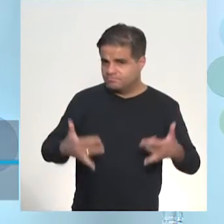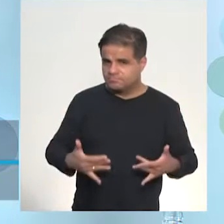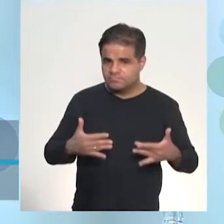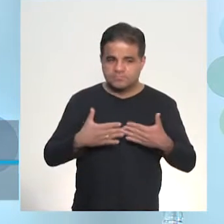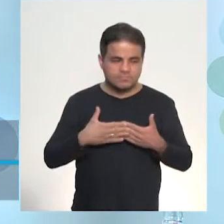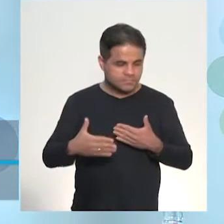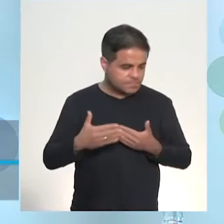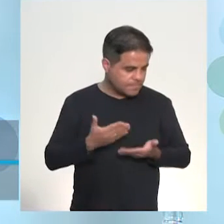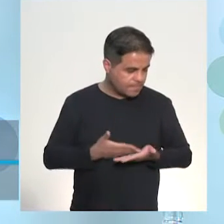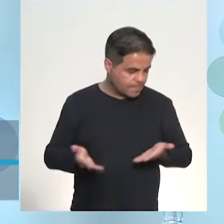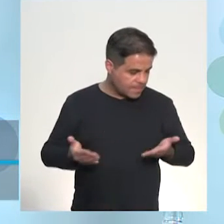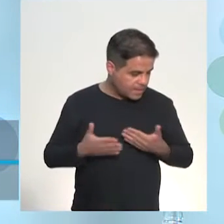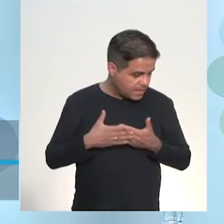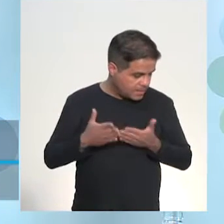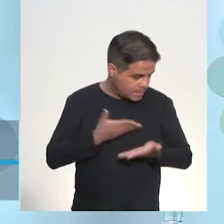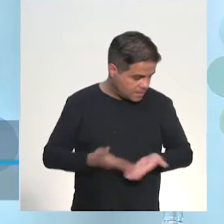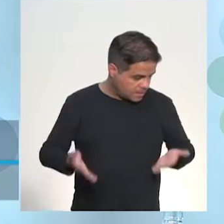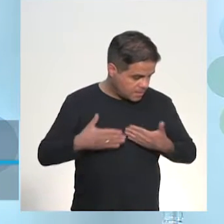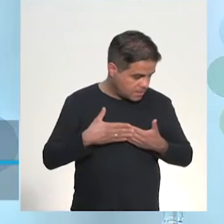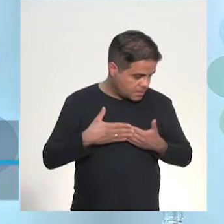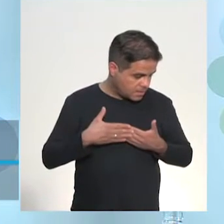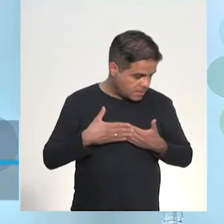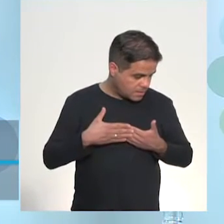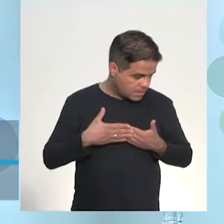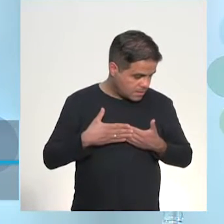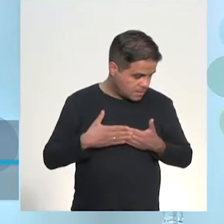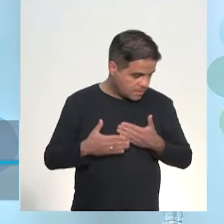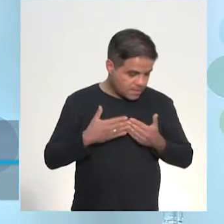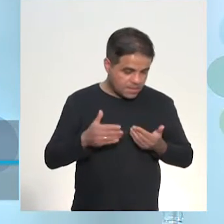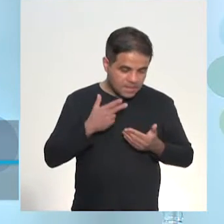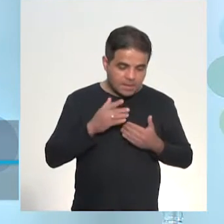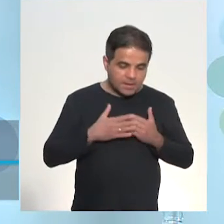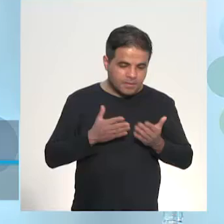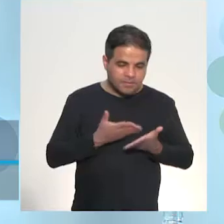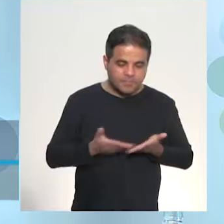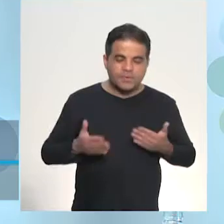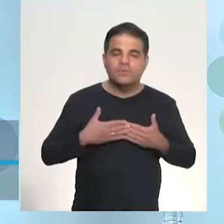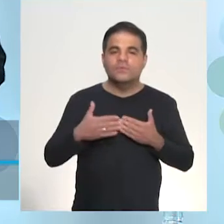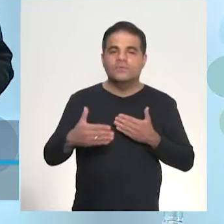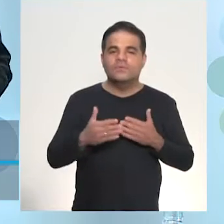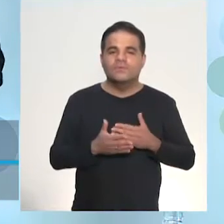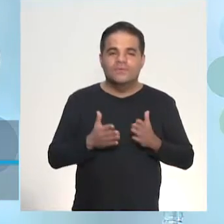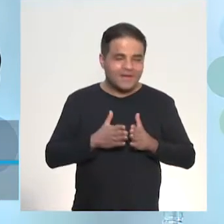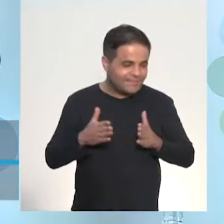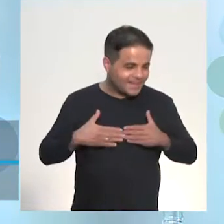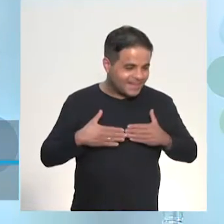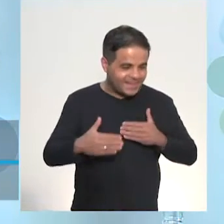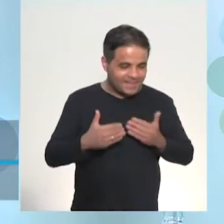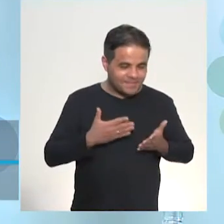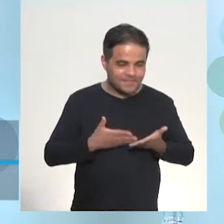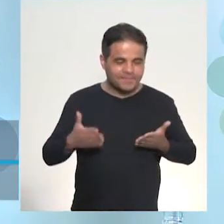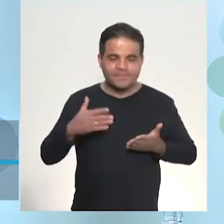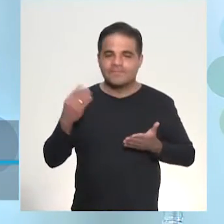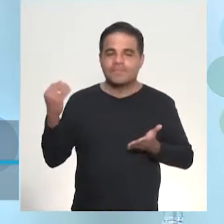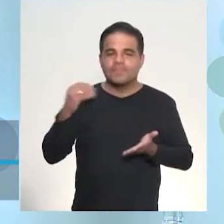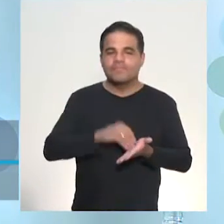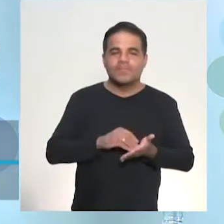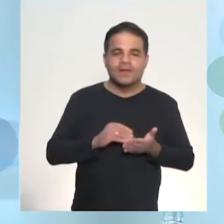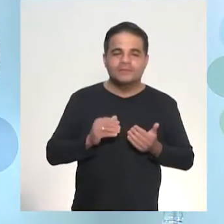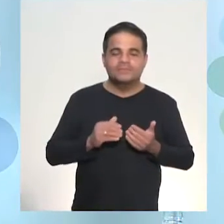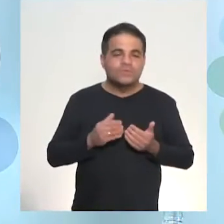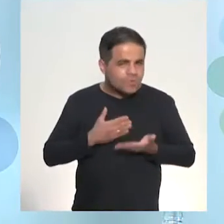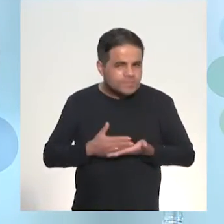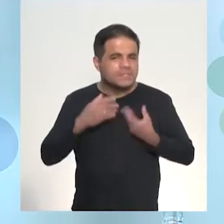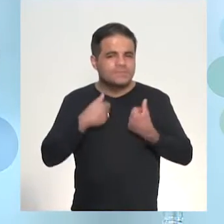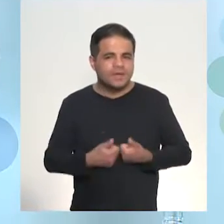da importância das abelhas e de outros animais aí no que diz respeito ao equilíbrio na natureza, né? Então começamos